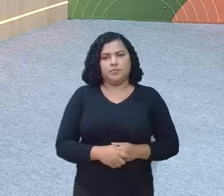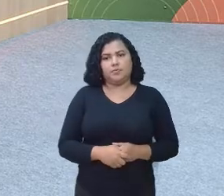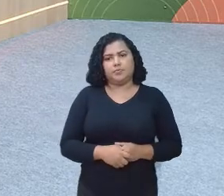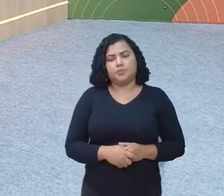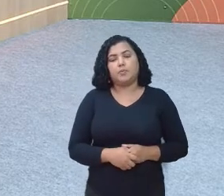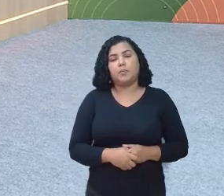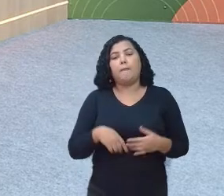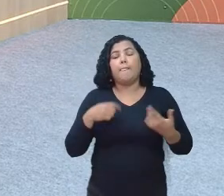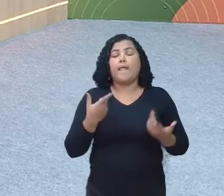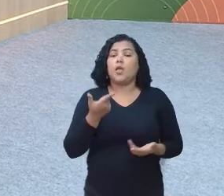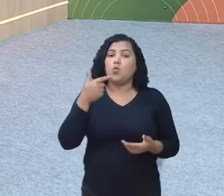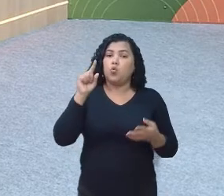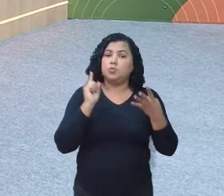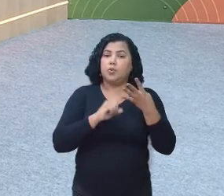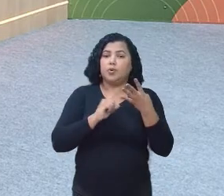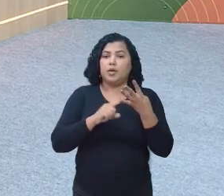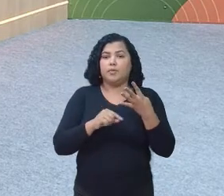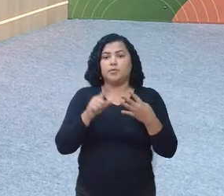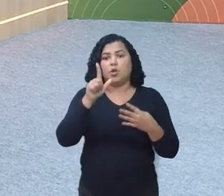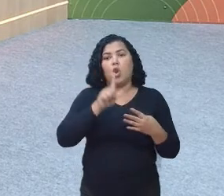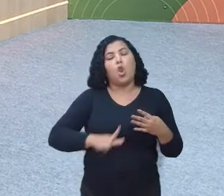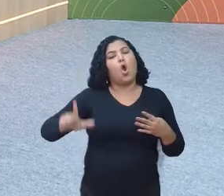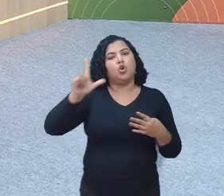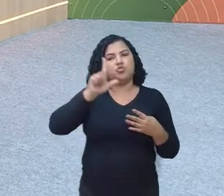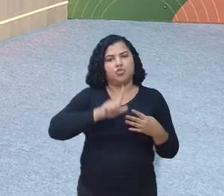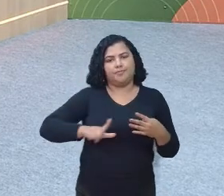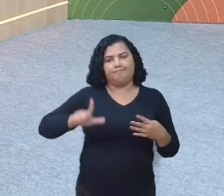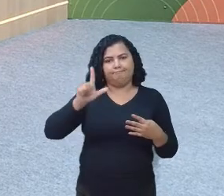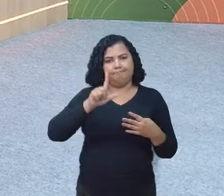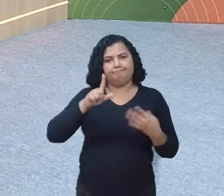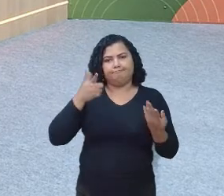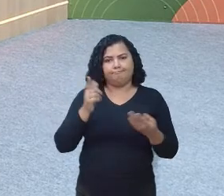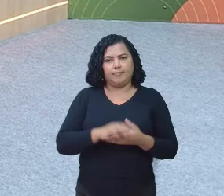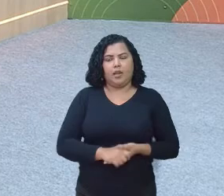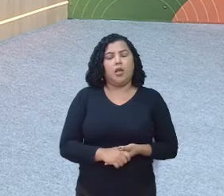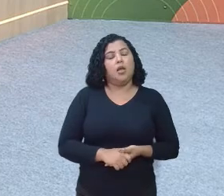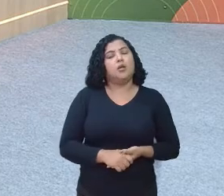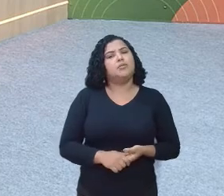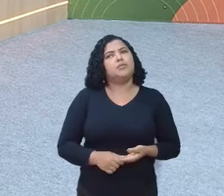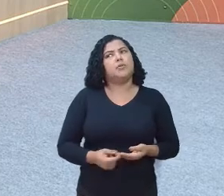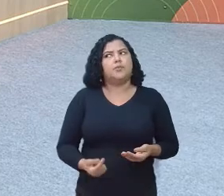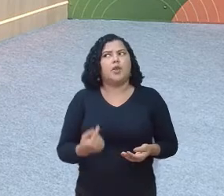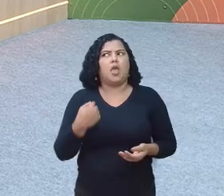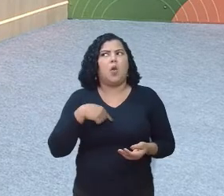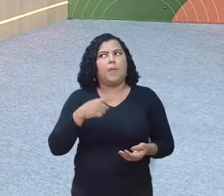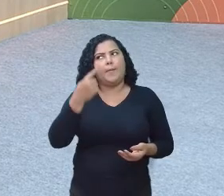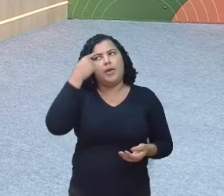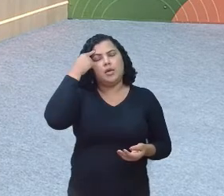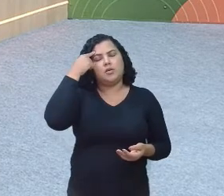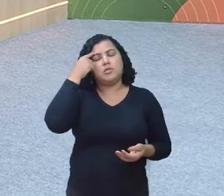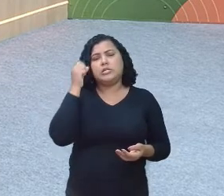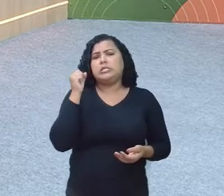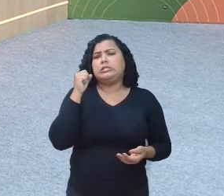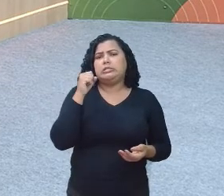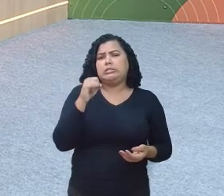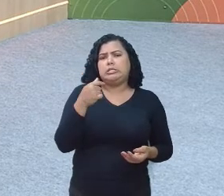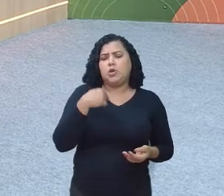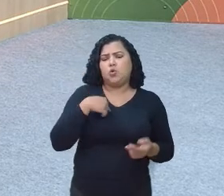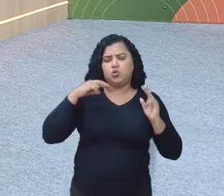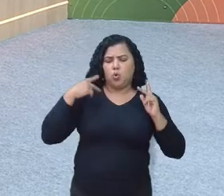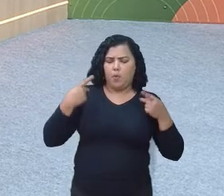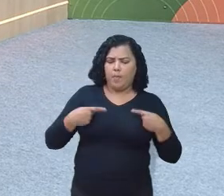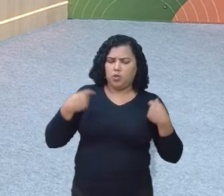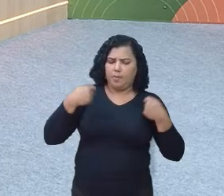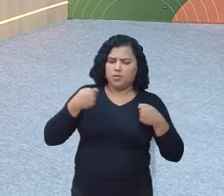último argumento que a gente já viu previamente foi o argumento de lógica, né? Então, é o penso, logo existo. Se eu sou humano, eu